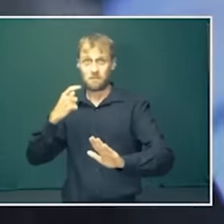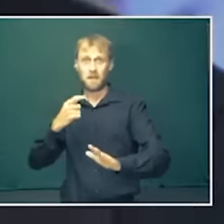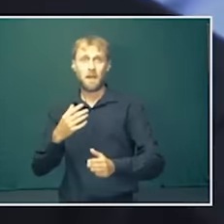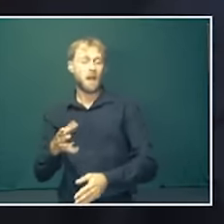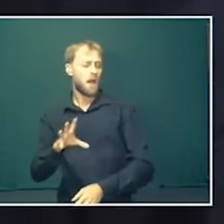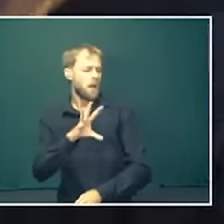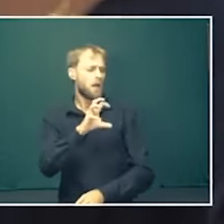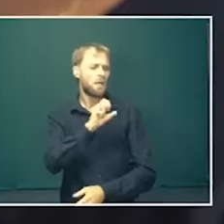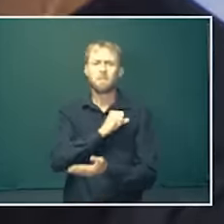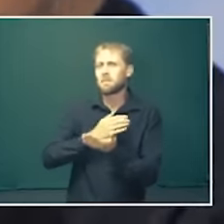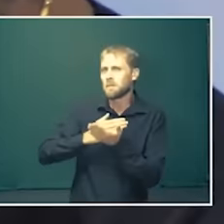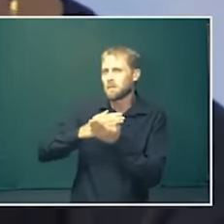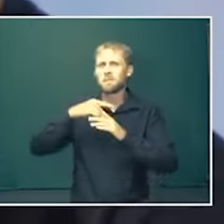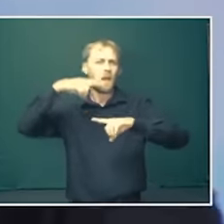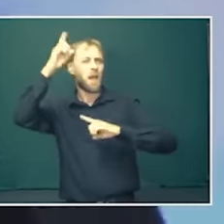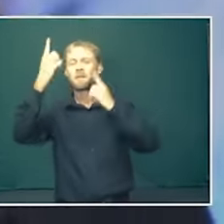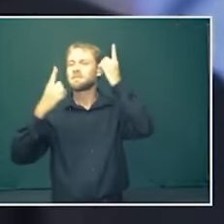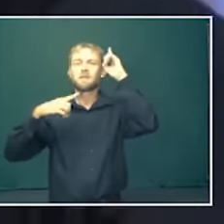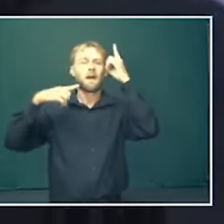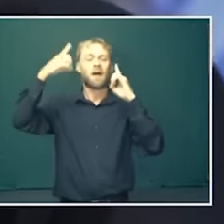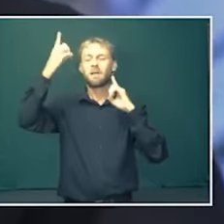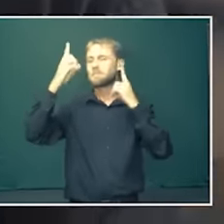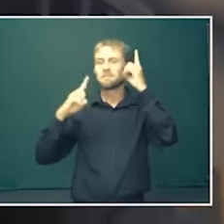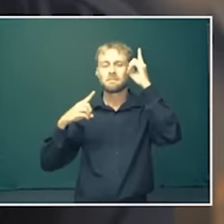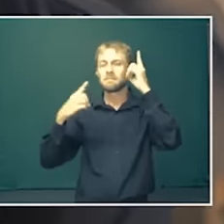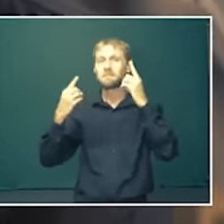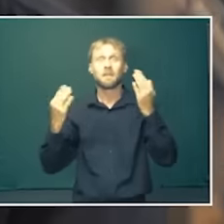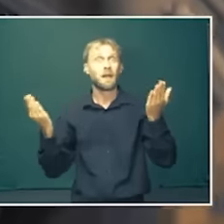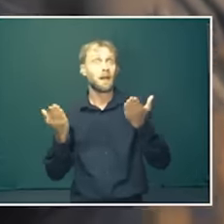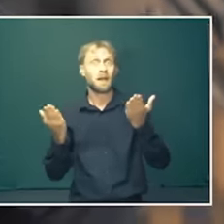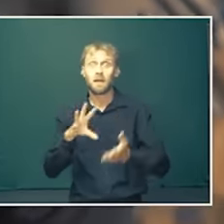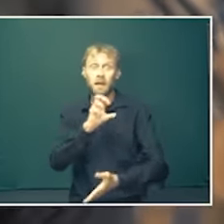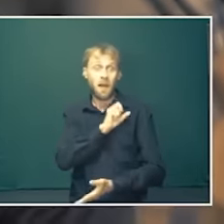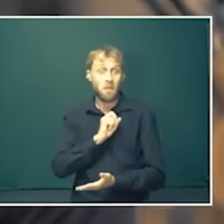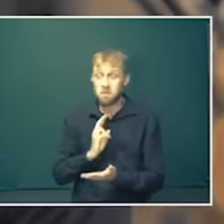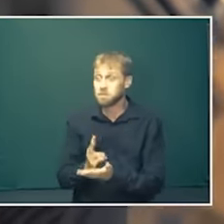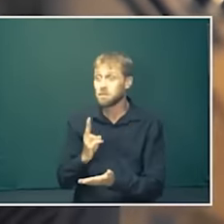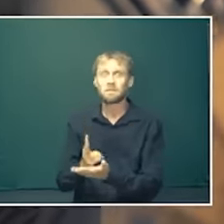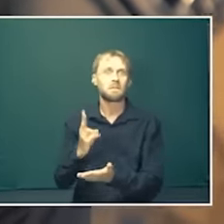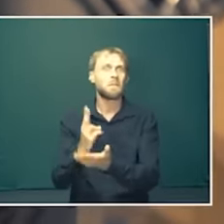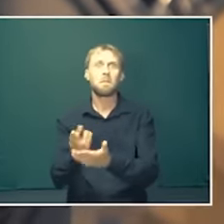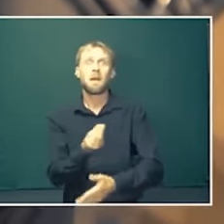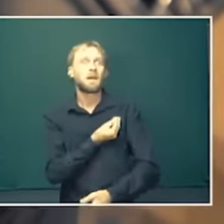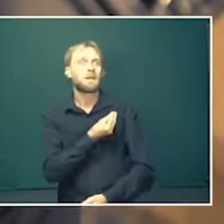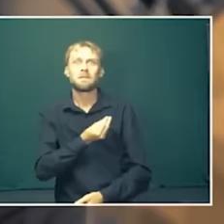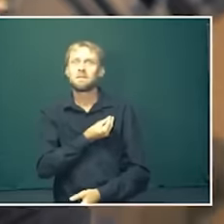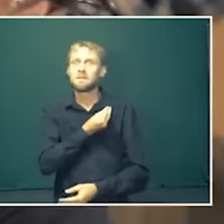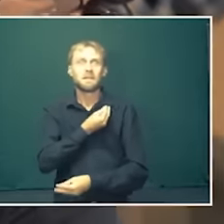um amor de balada virando amor da minha vida, quem diria?